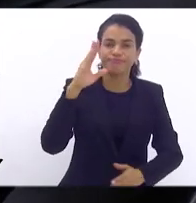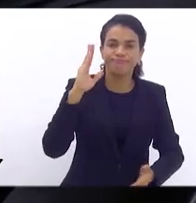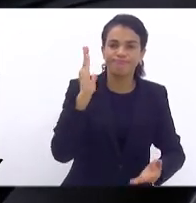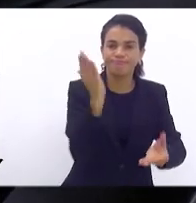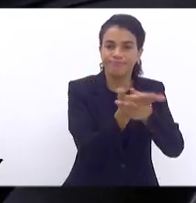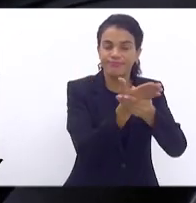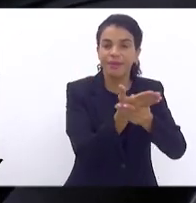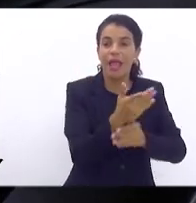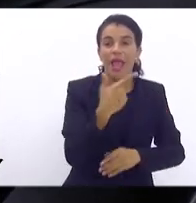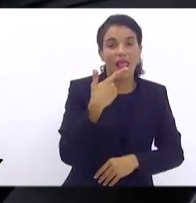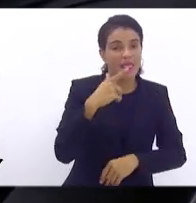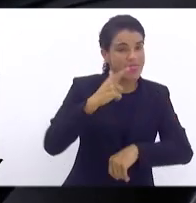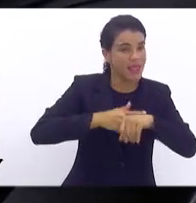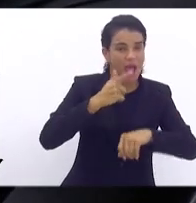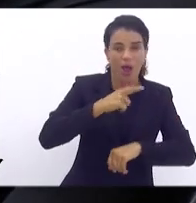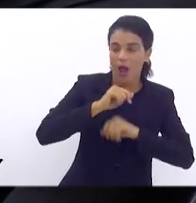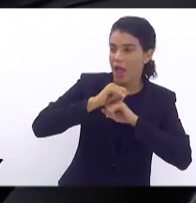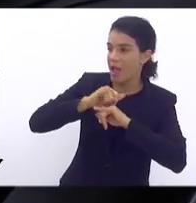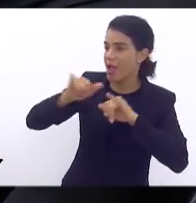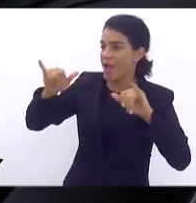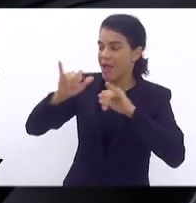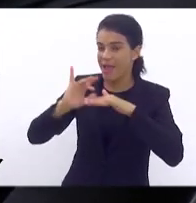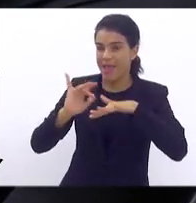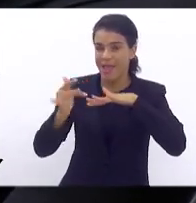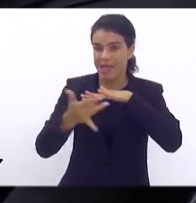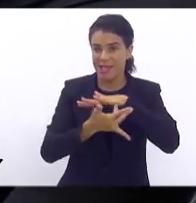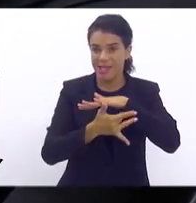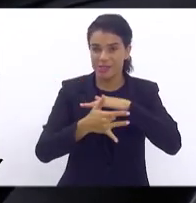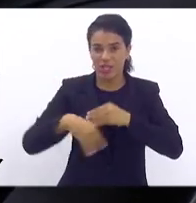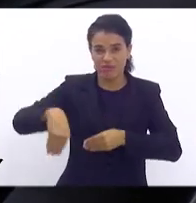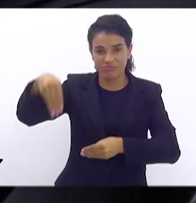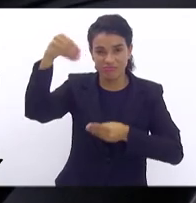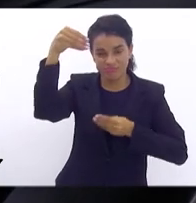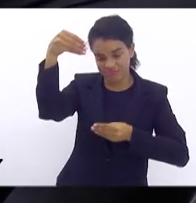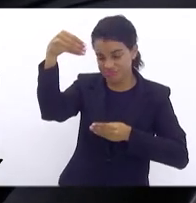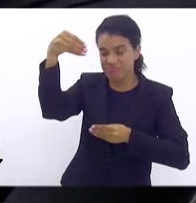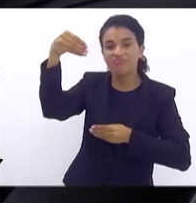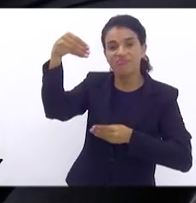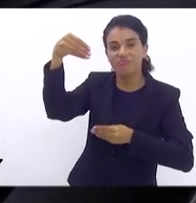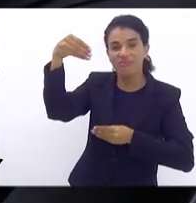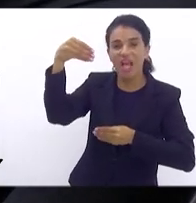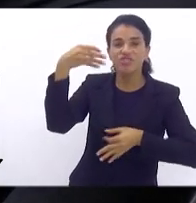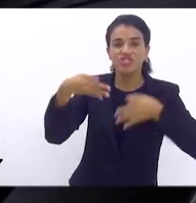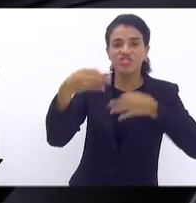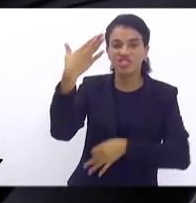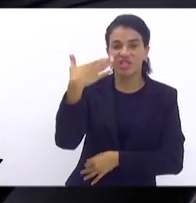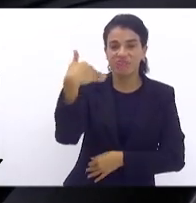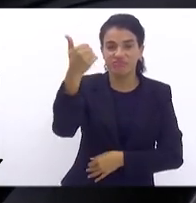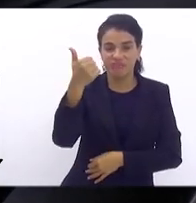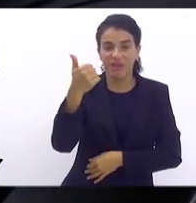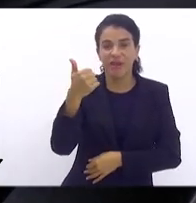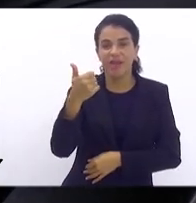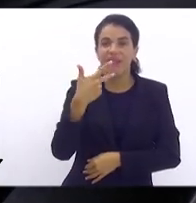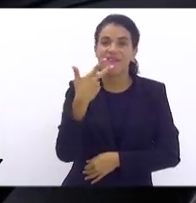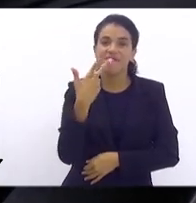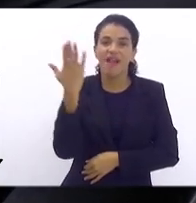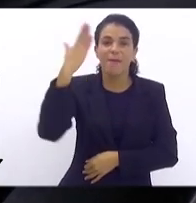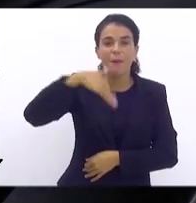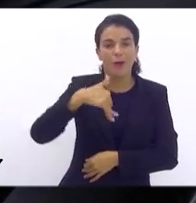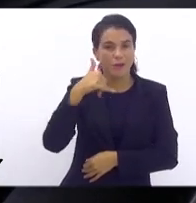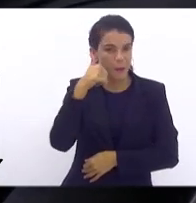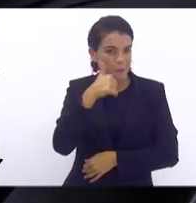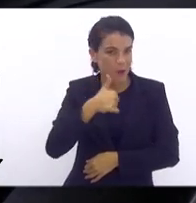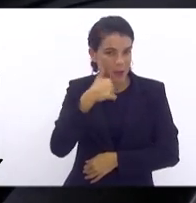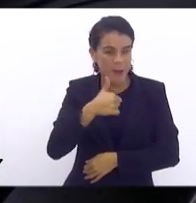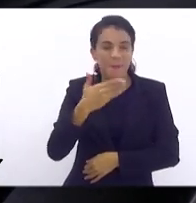correm para rede social publicam essa medida protetiva e escreve um conteúdo difamatório da mulher que